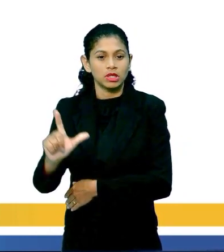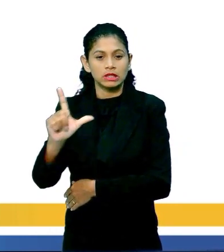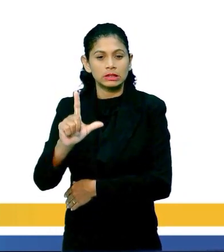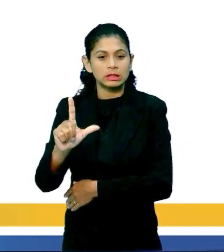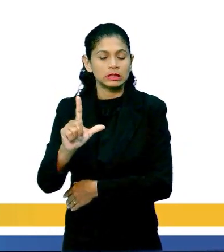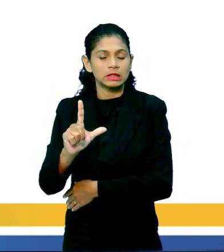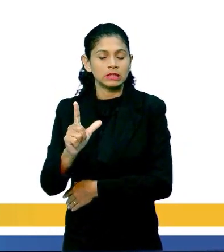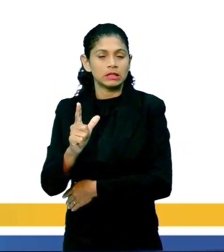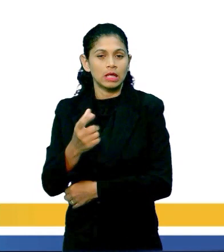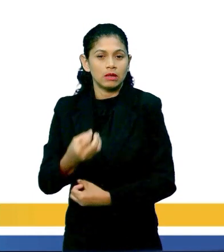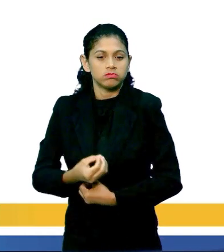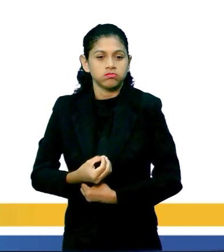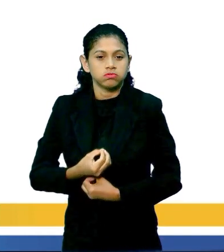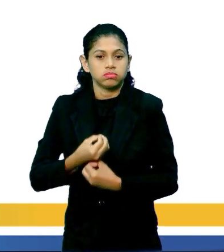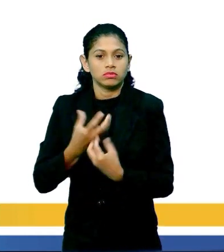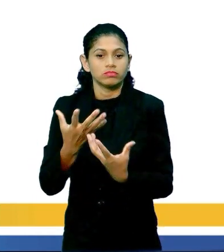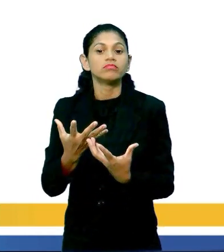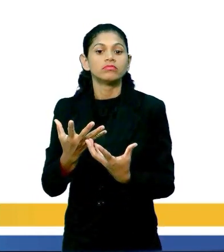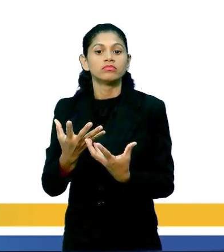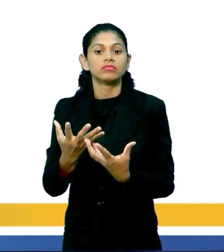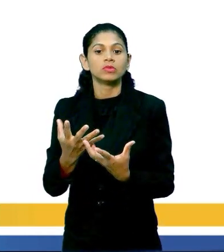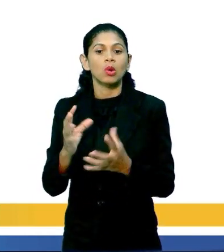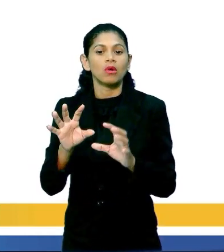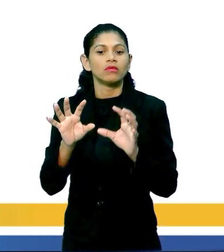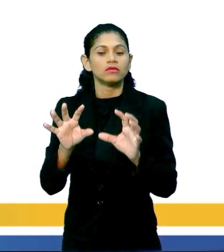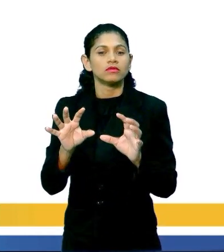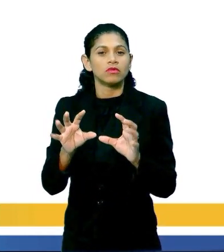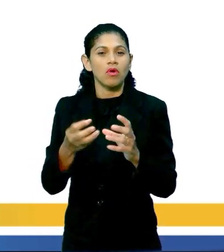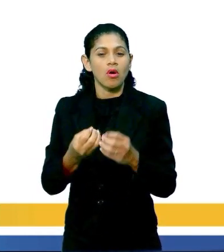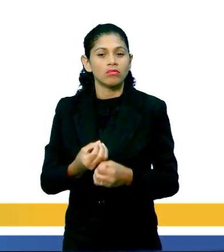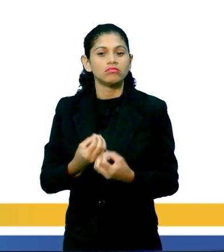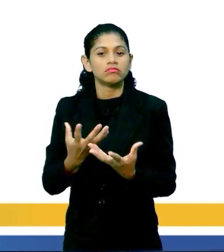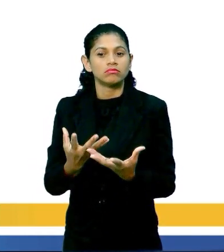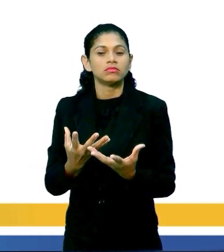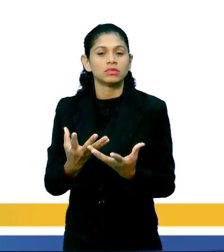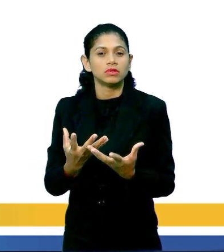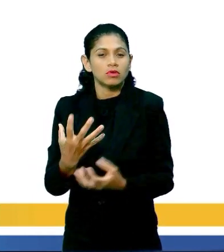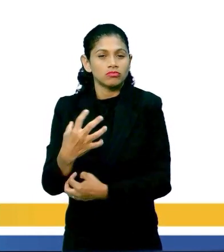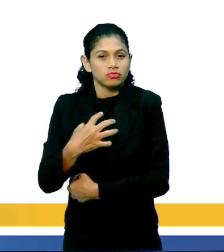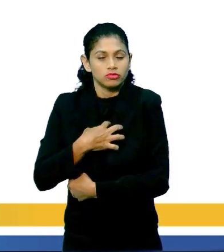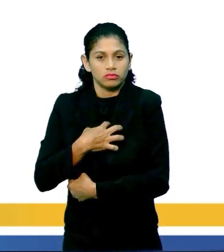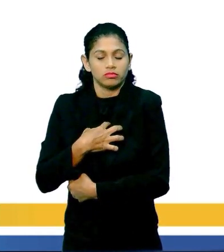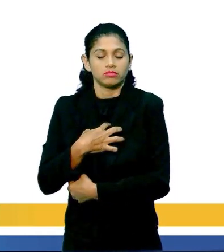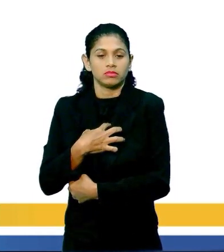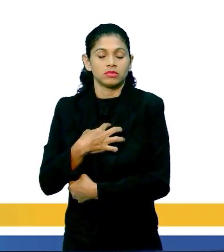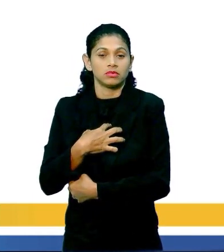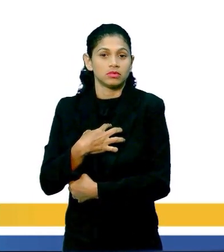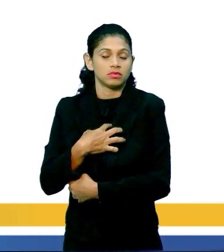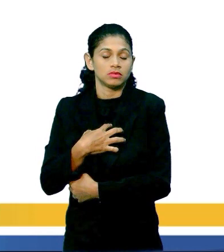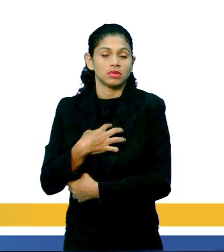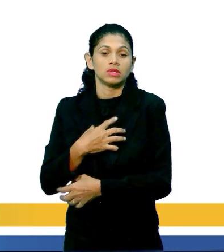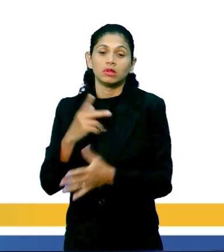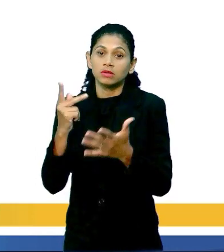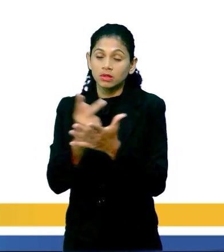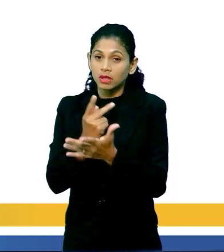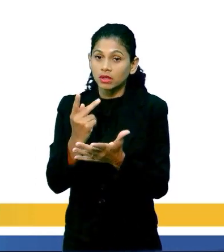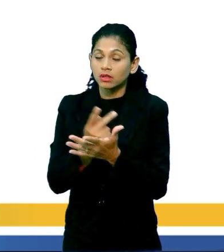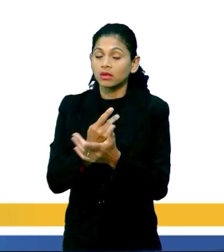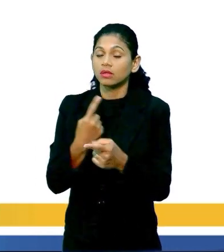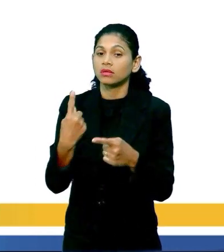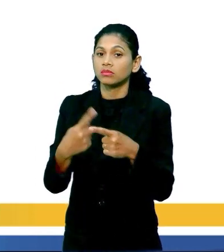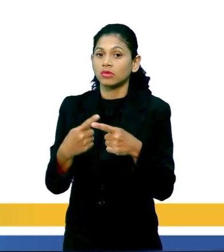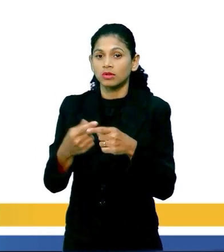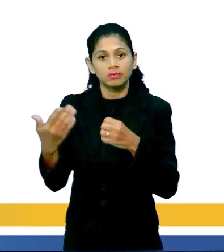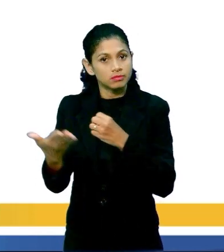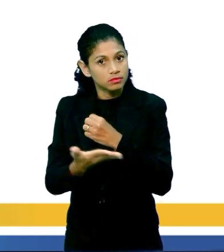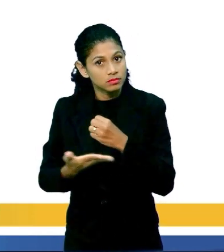Então, nós não temos aí a letra B como correta, ok? Porque, de acordo com o texto, ele não está dizendo isso.